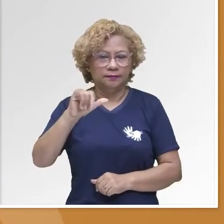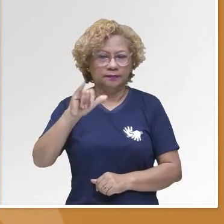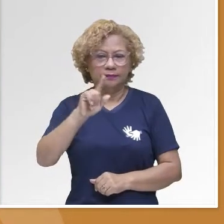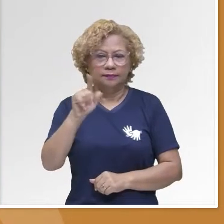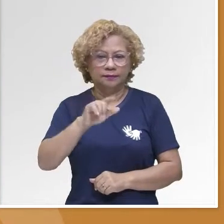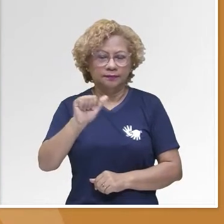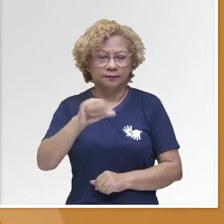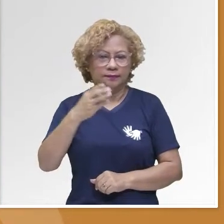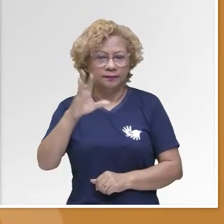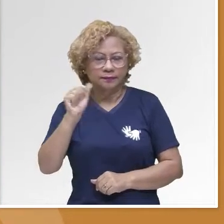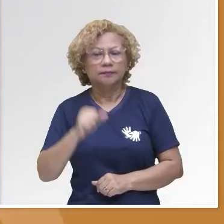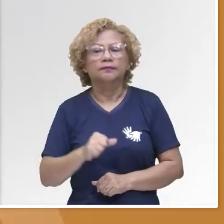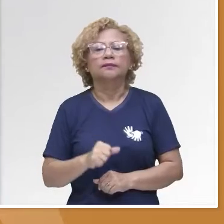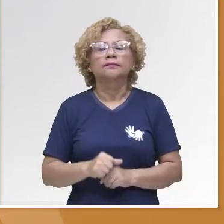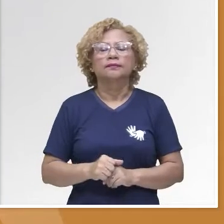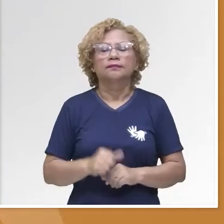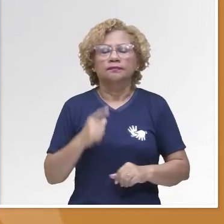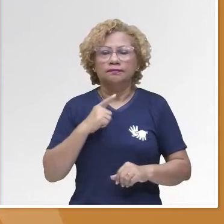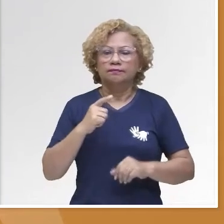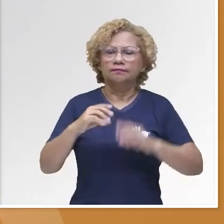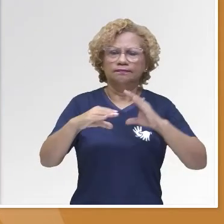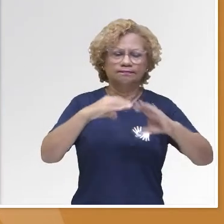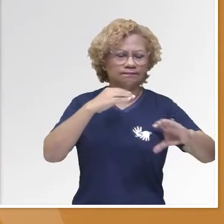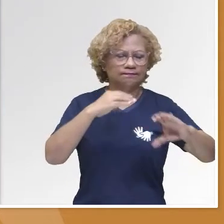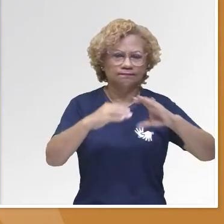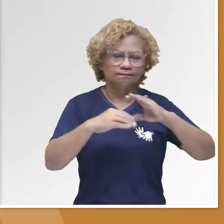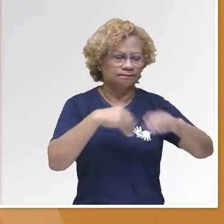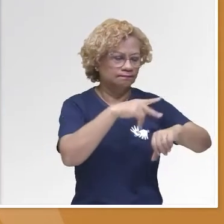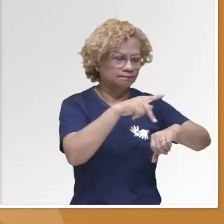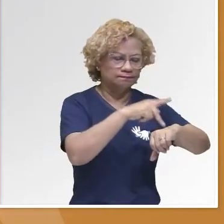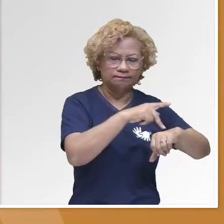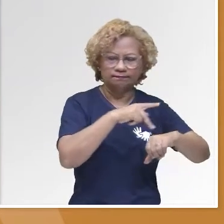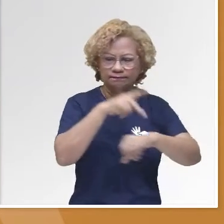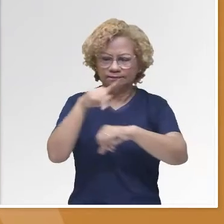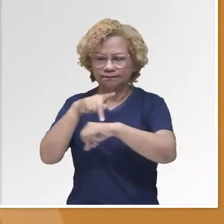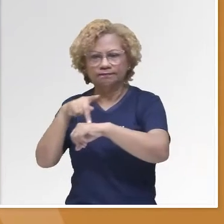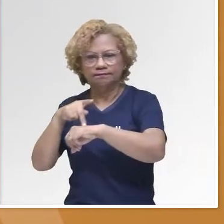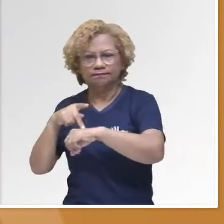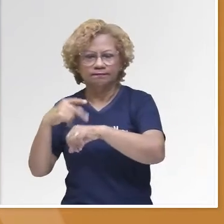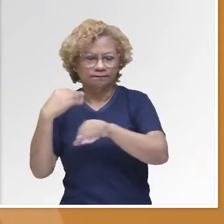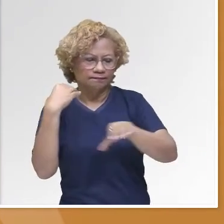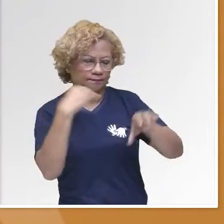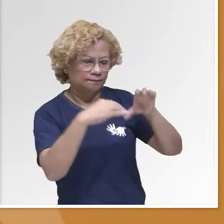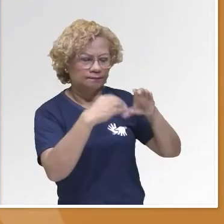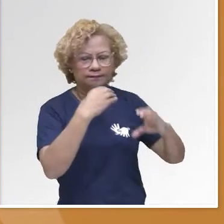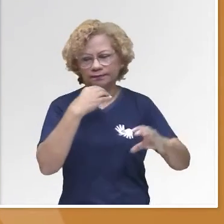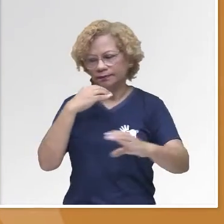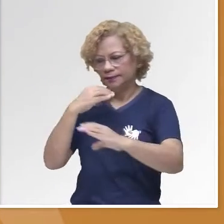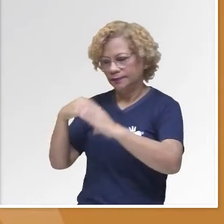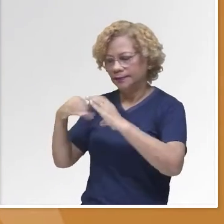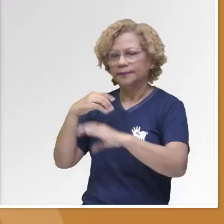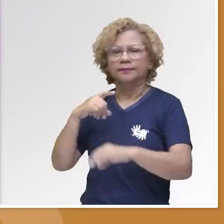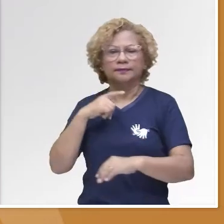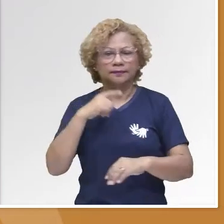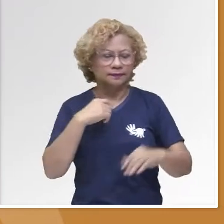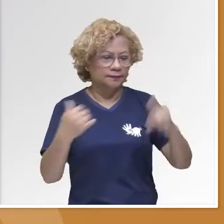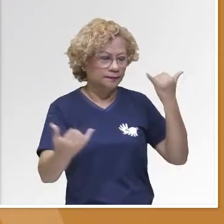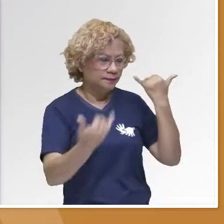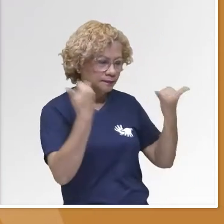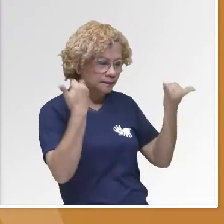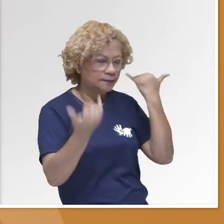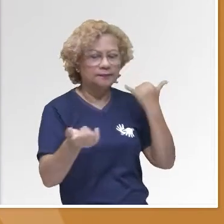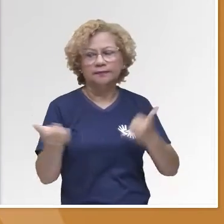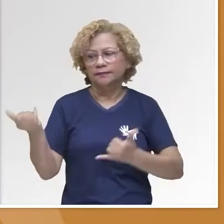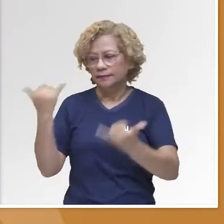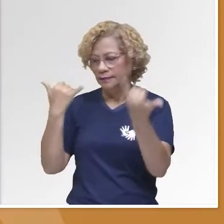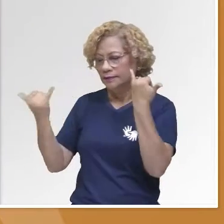comunicação que nós temos, né, de um país para o outro, tendo fluxo de informações, tendo fluxo de pessoas,